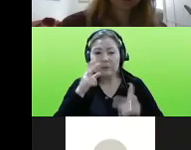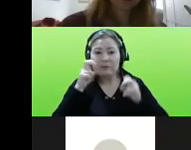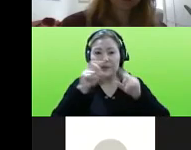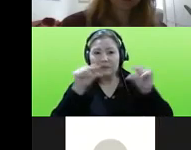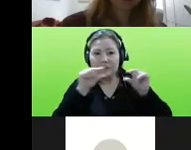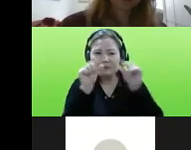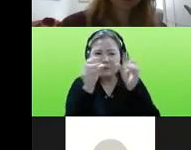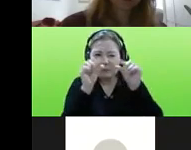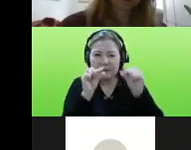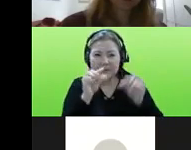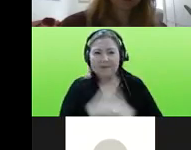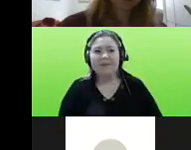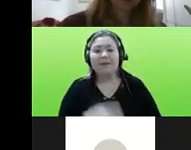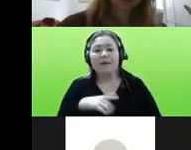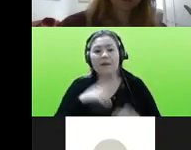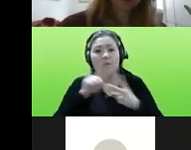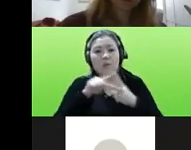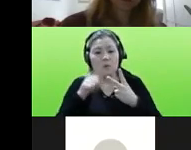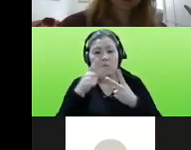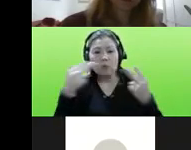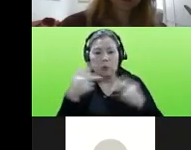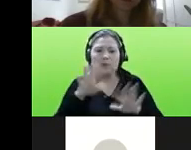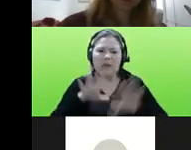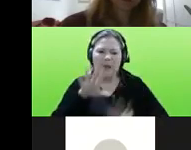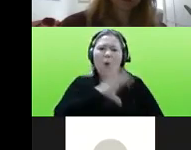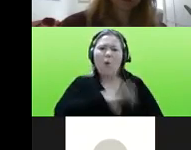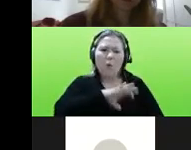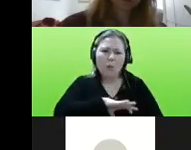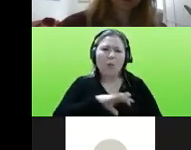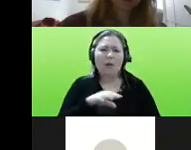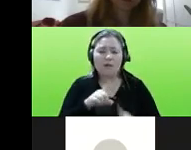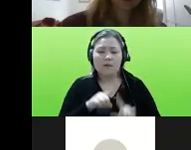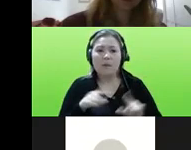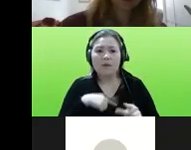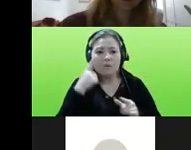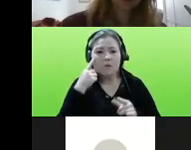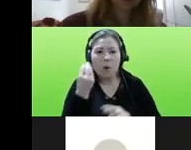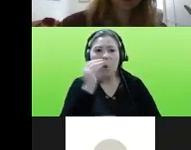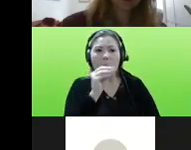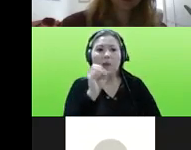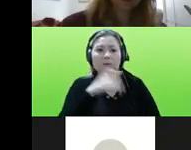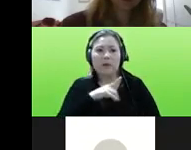Alguma coisa nós temos em português, até publicado na Civitas, eu ainda vou colocar aqui